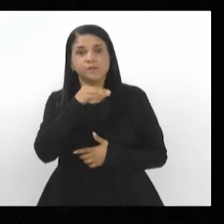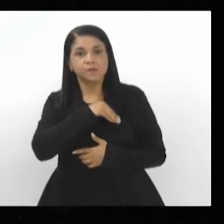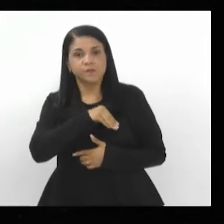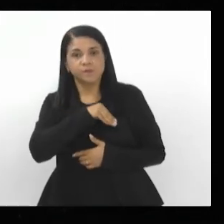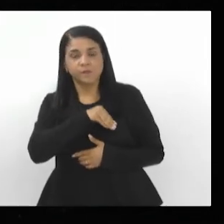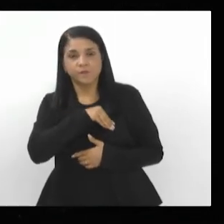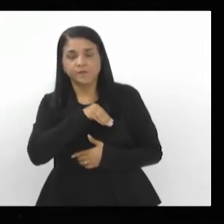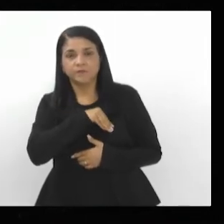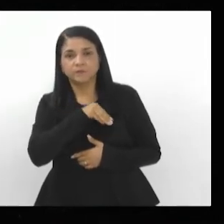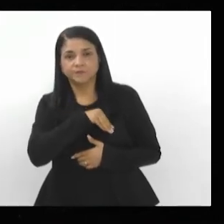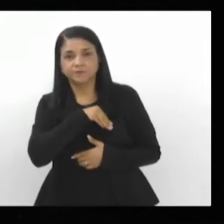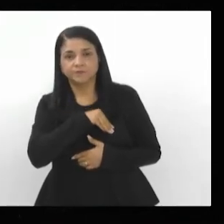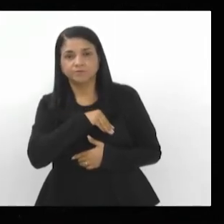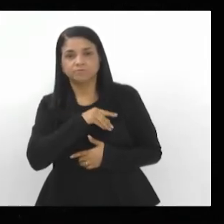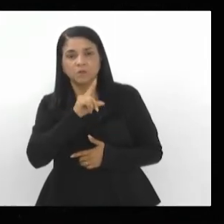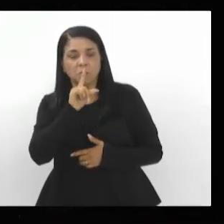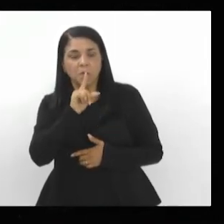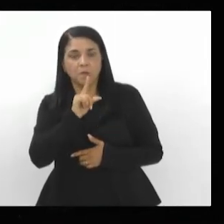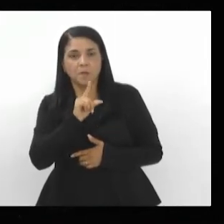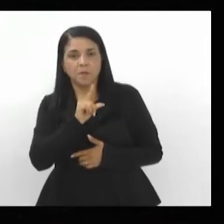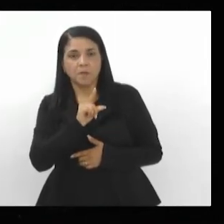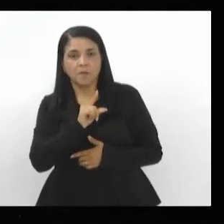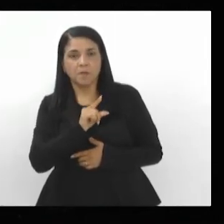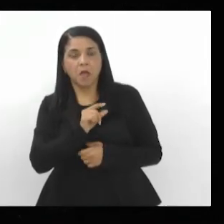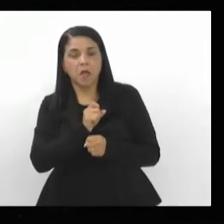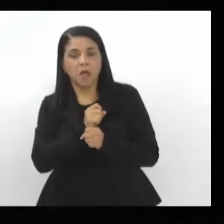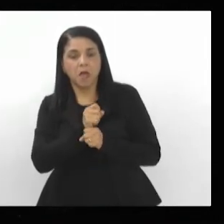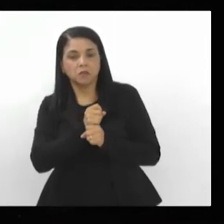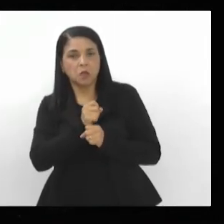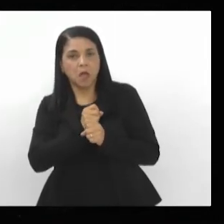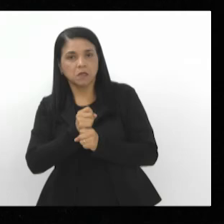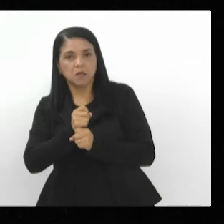vêm sofrendo uma defasagem ano